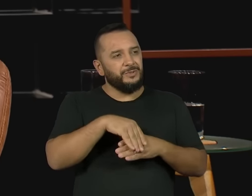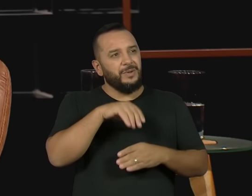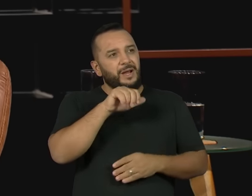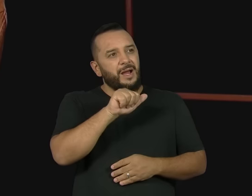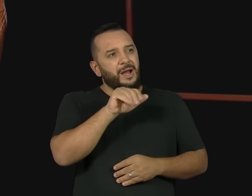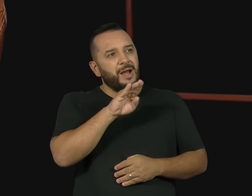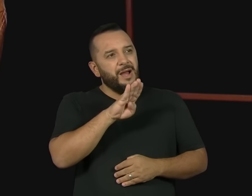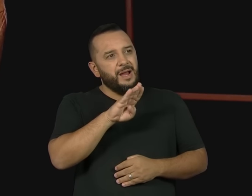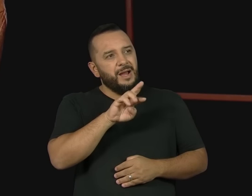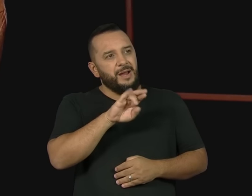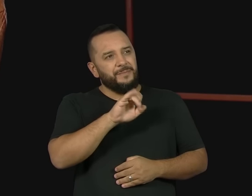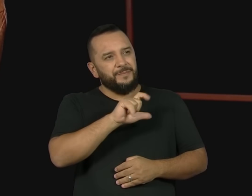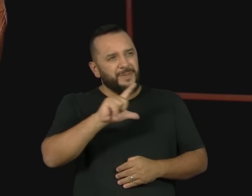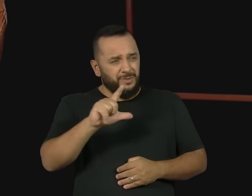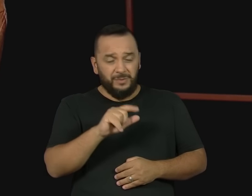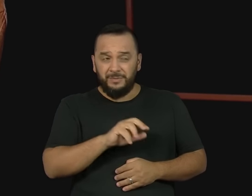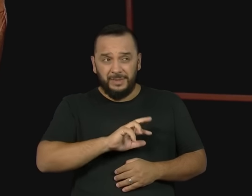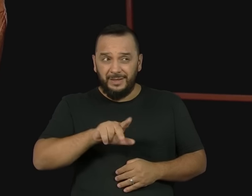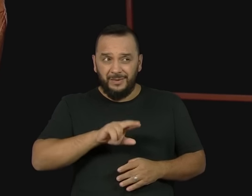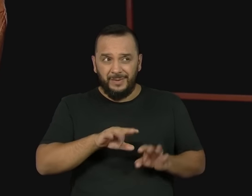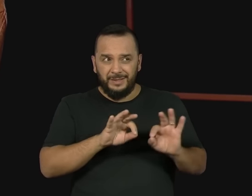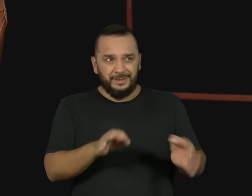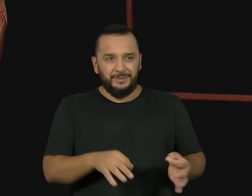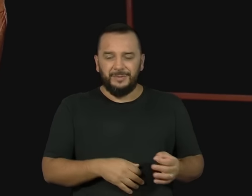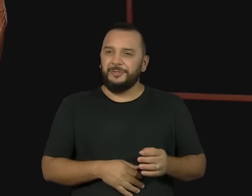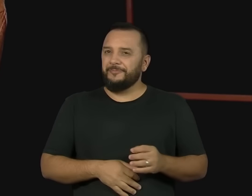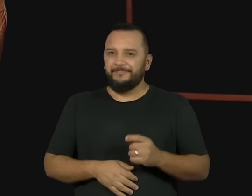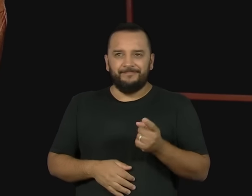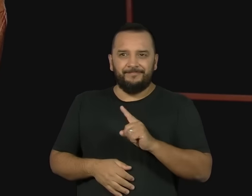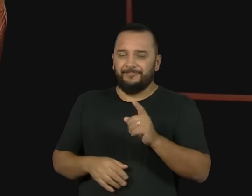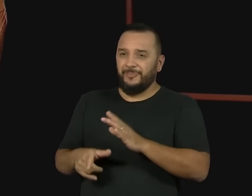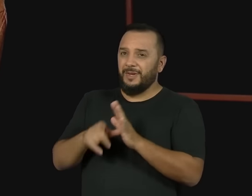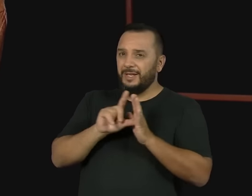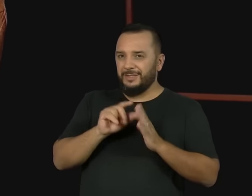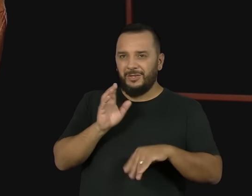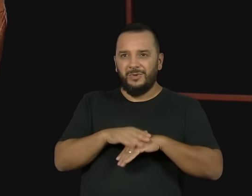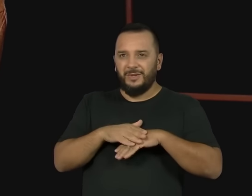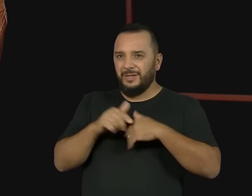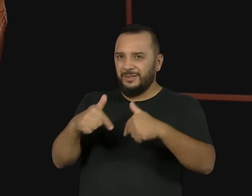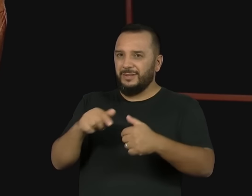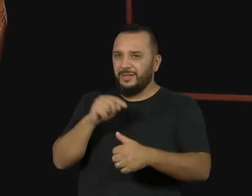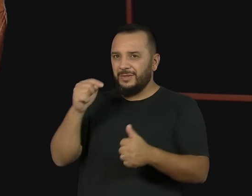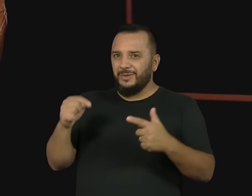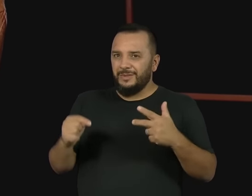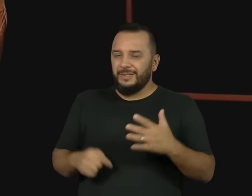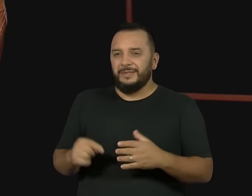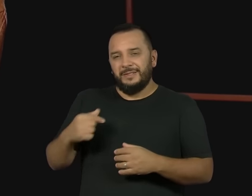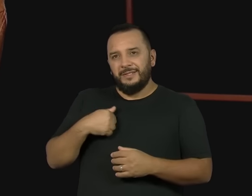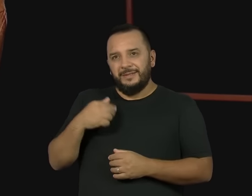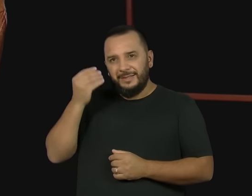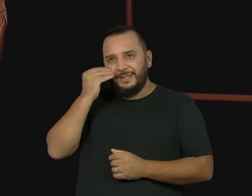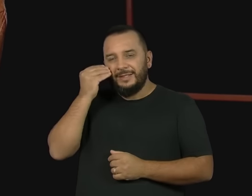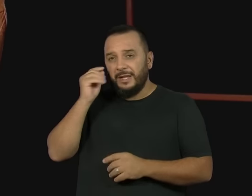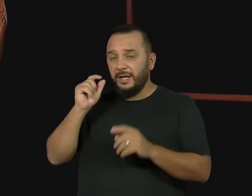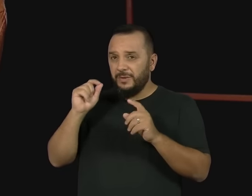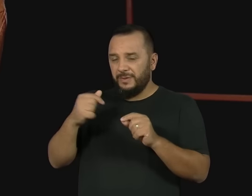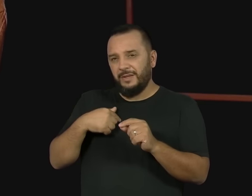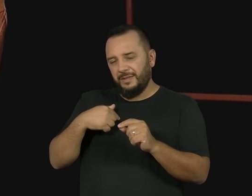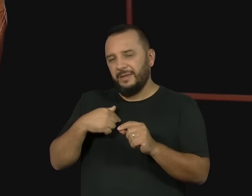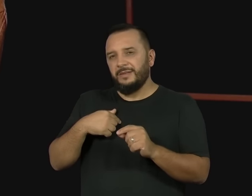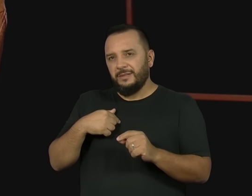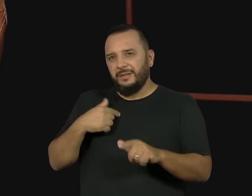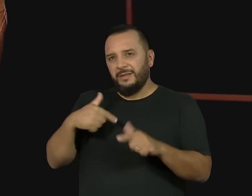né? Não, eu fiz um monte de coisa. Antes tentei fazia vitrine para as pessoas que eu